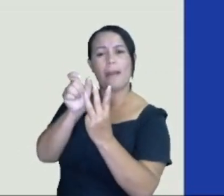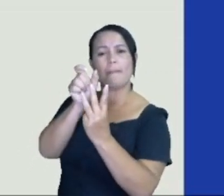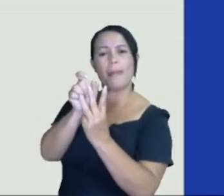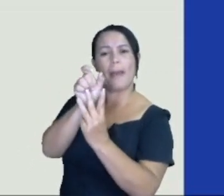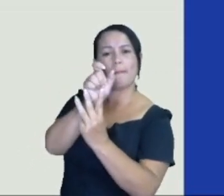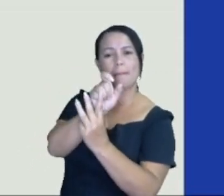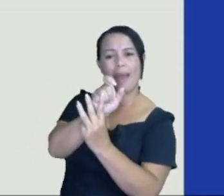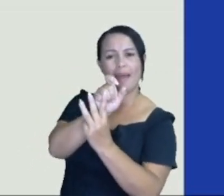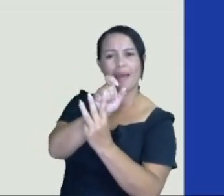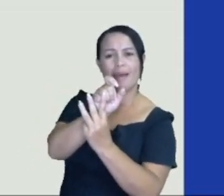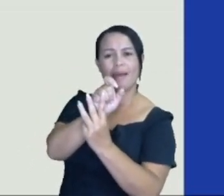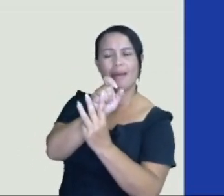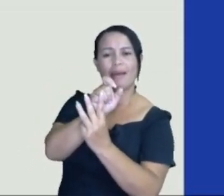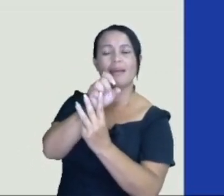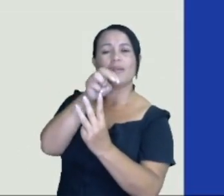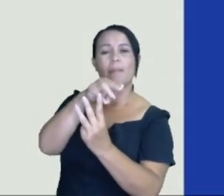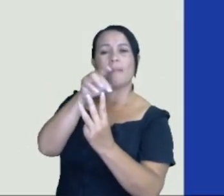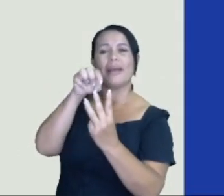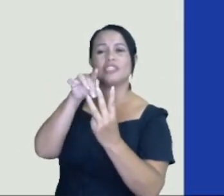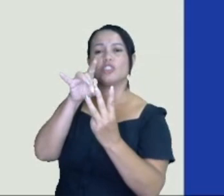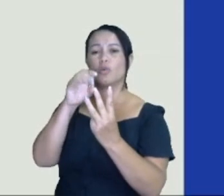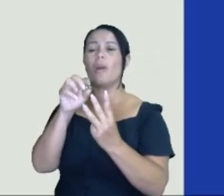seja, paroxítona.